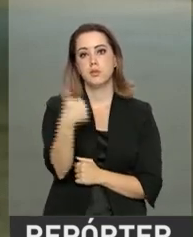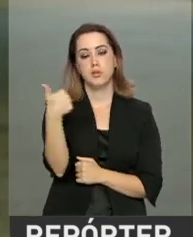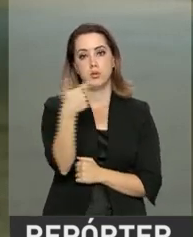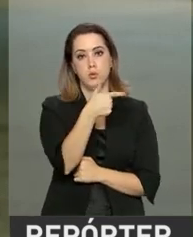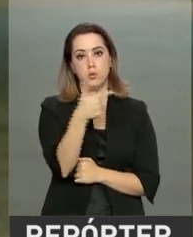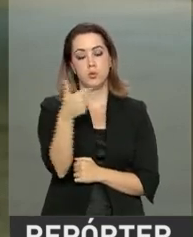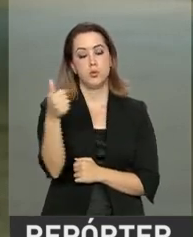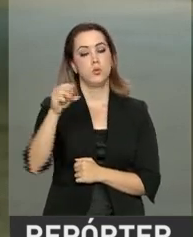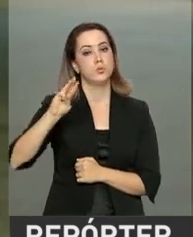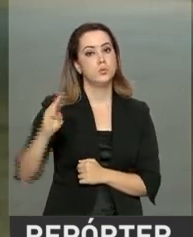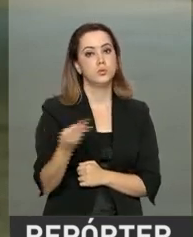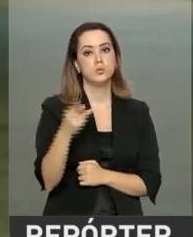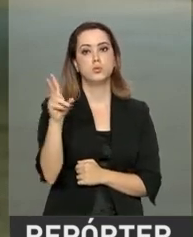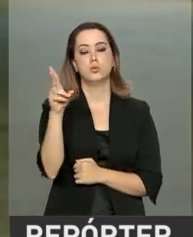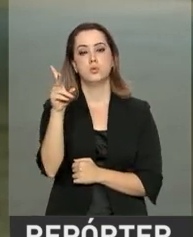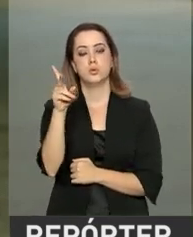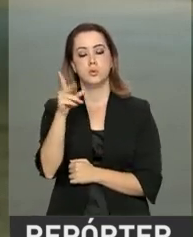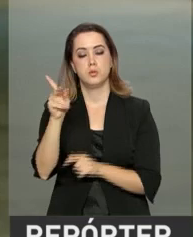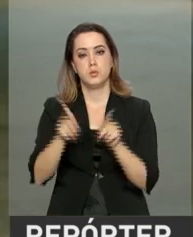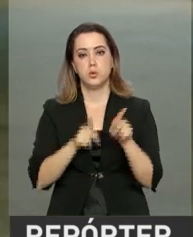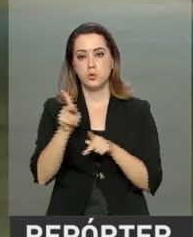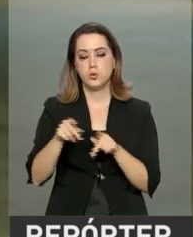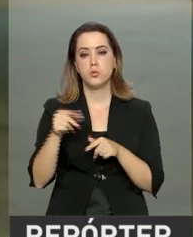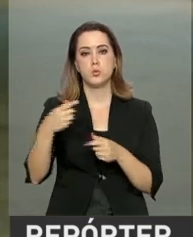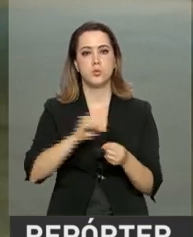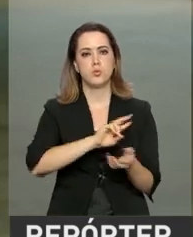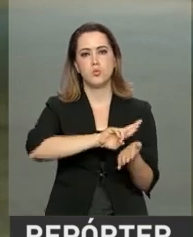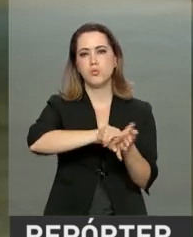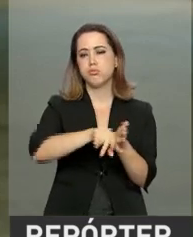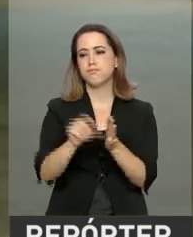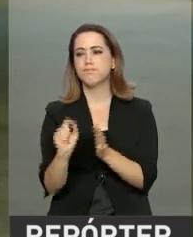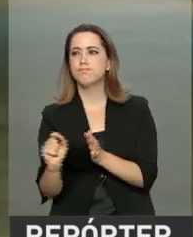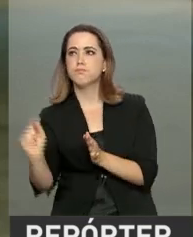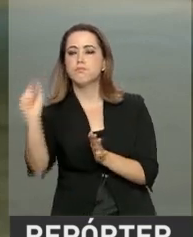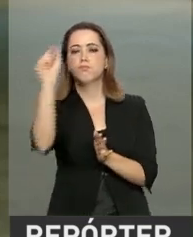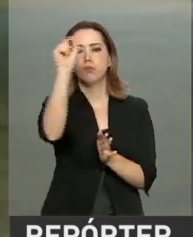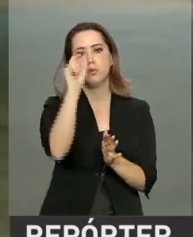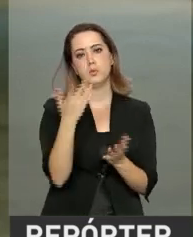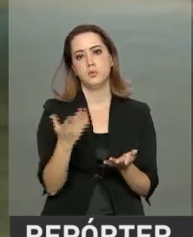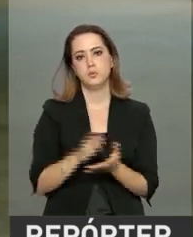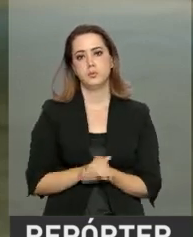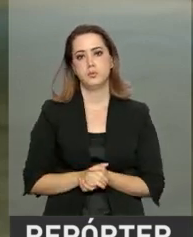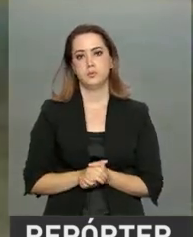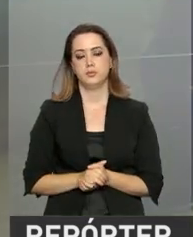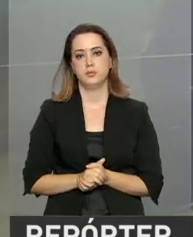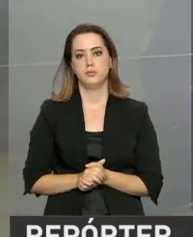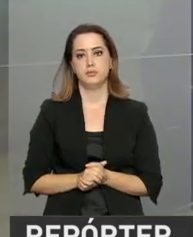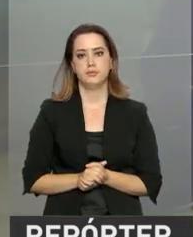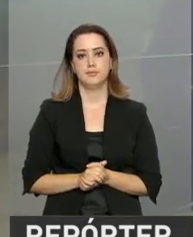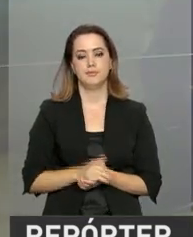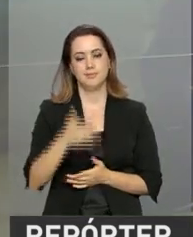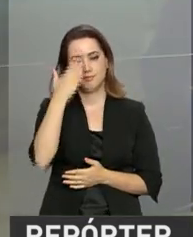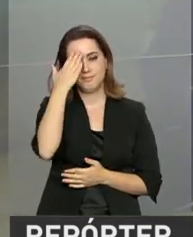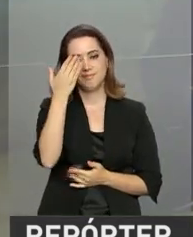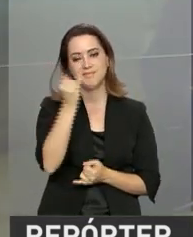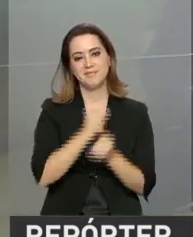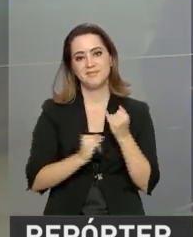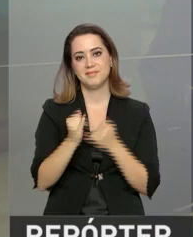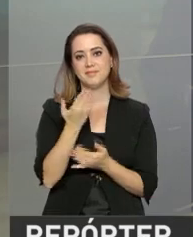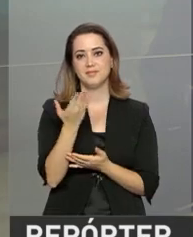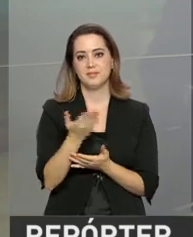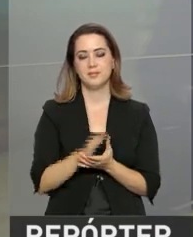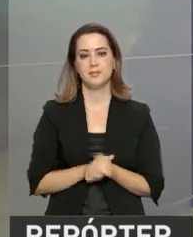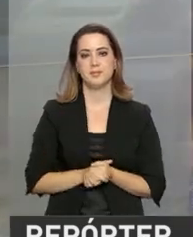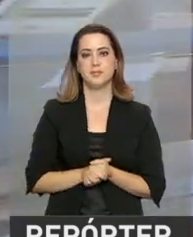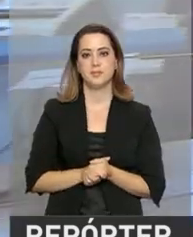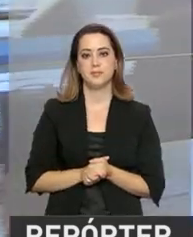pessoas dos estados de Pernambuco, Ceará, Paraíba e Rio Grande do Norte. Zé Luiz. Obrigado, Carolina, pelas suas informações ao